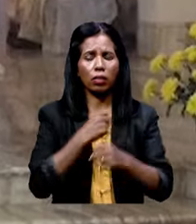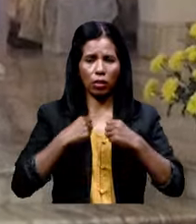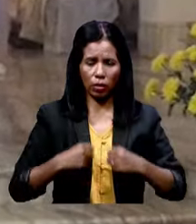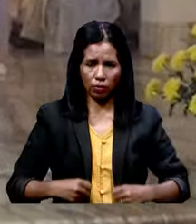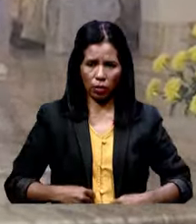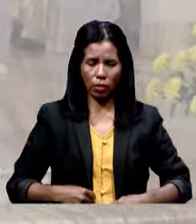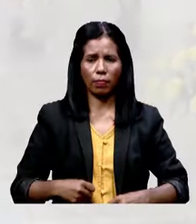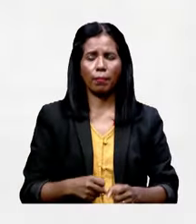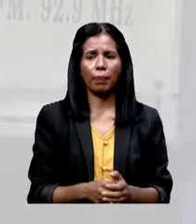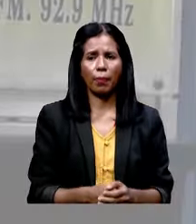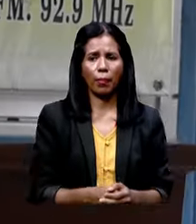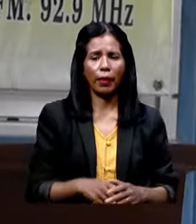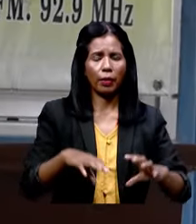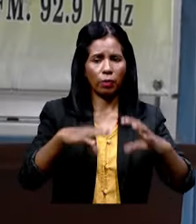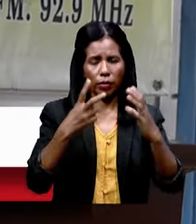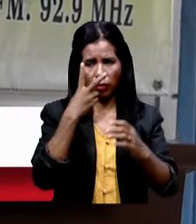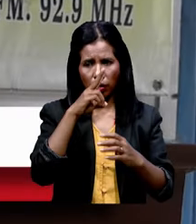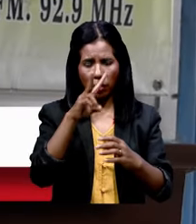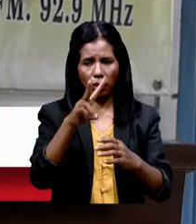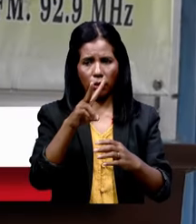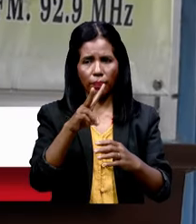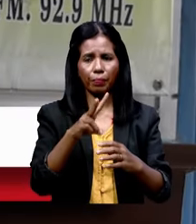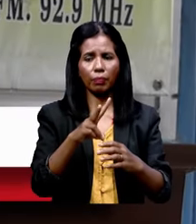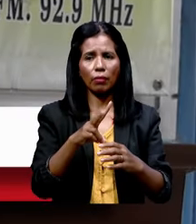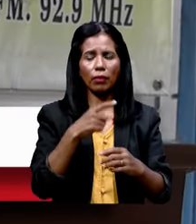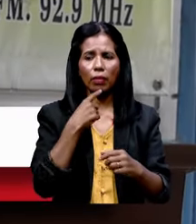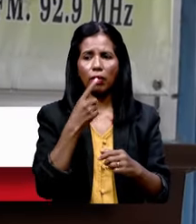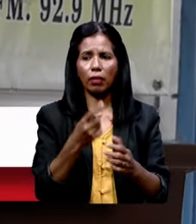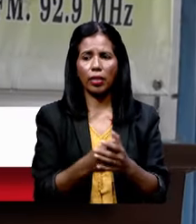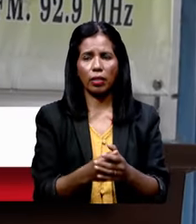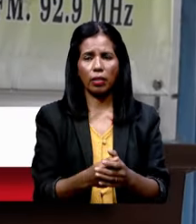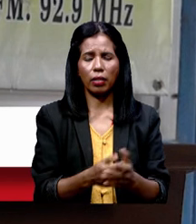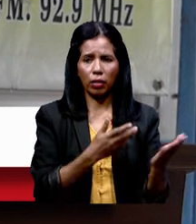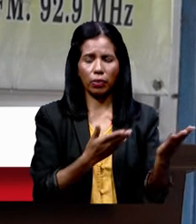A Comissão Niané, claro, a carta